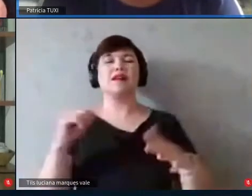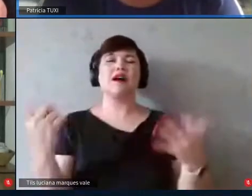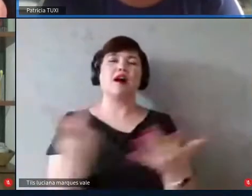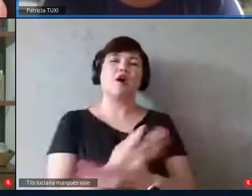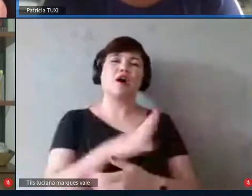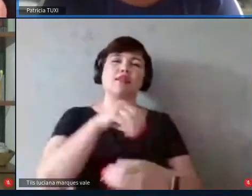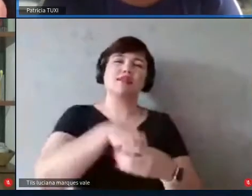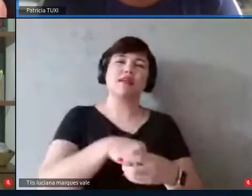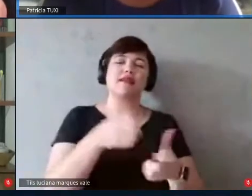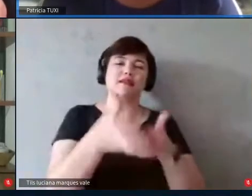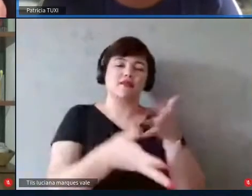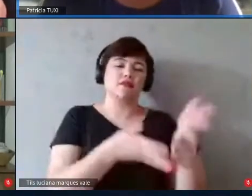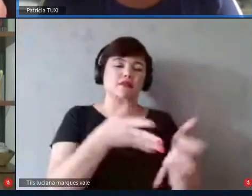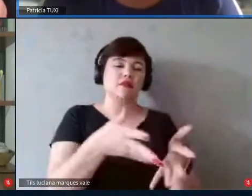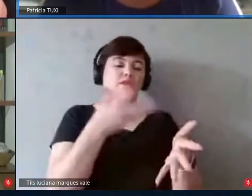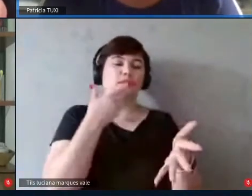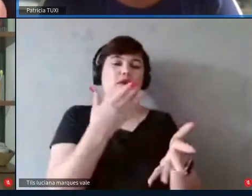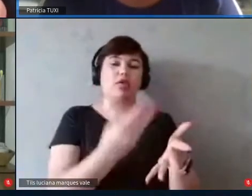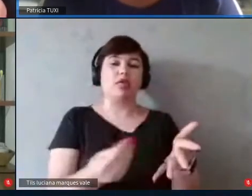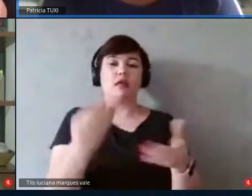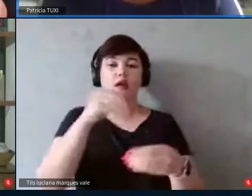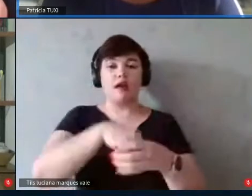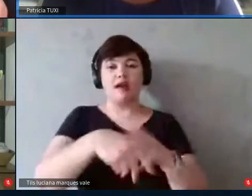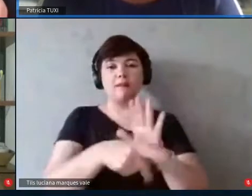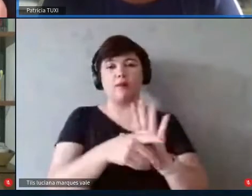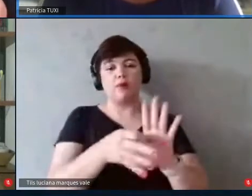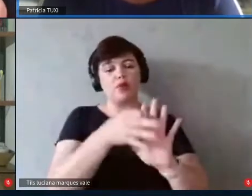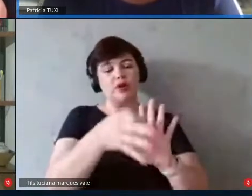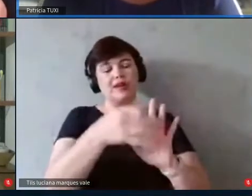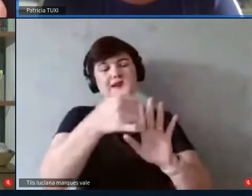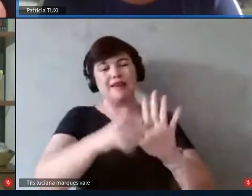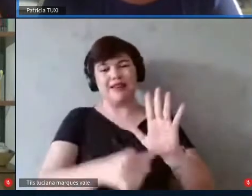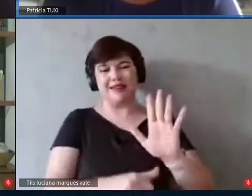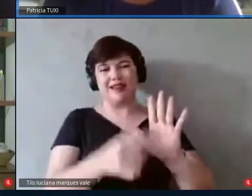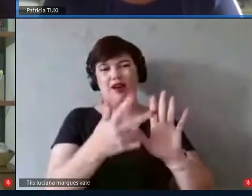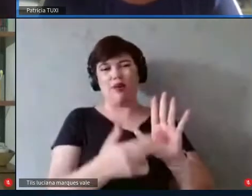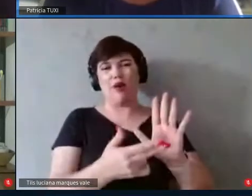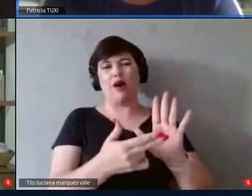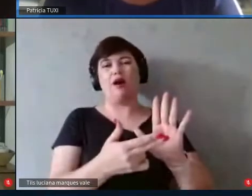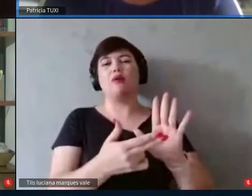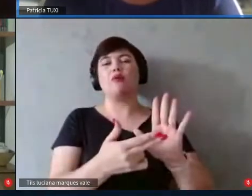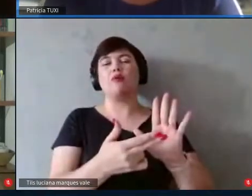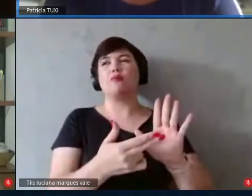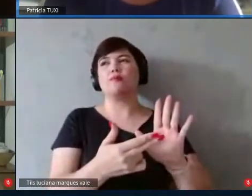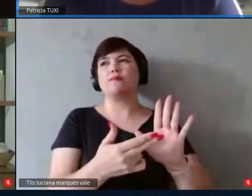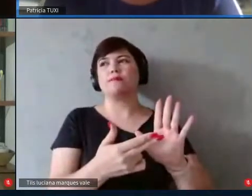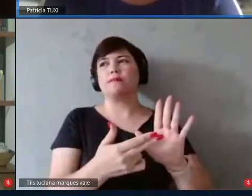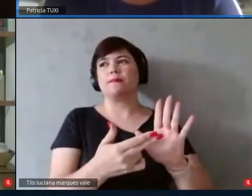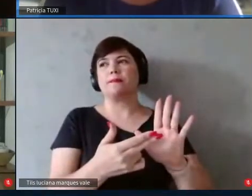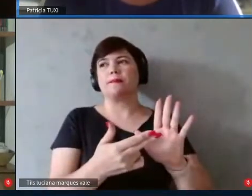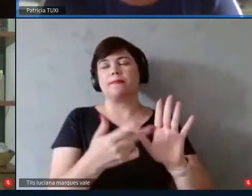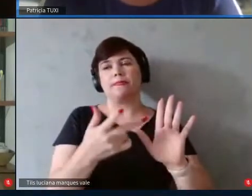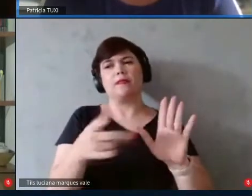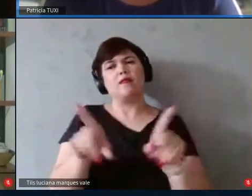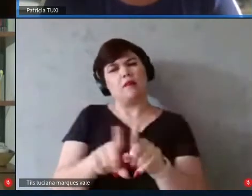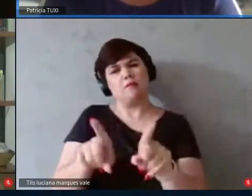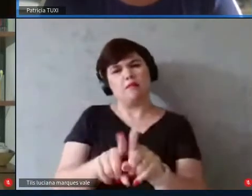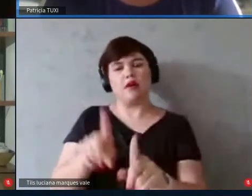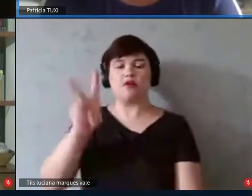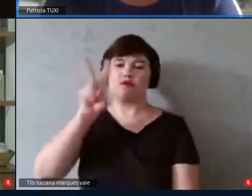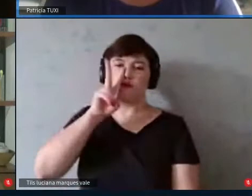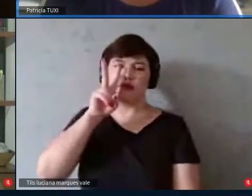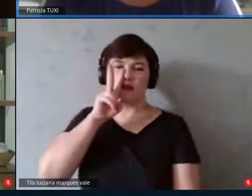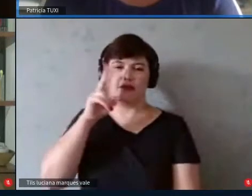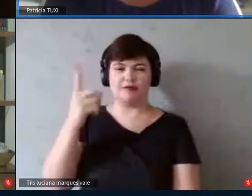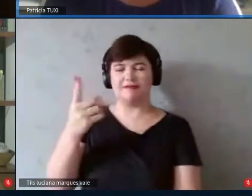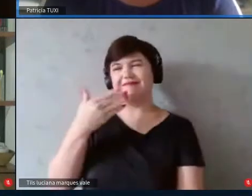acontecem em língua de sinais vêm desse critério, como você mesmo colocou, e o Vinícius, eu vou tomar a liberdade também,